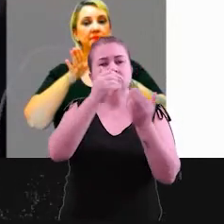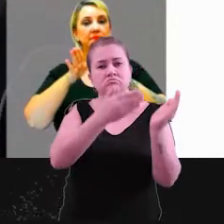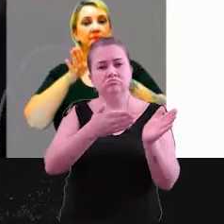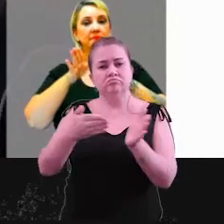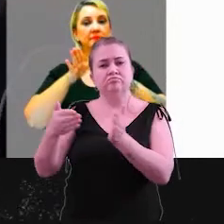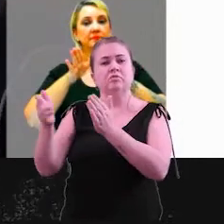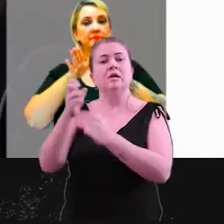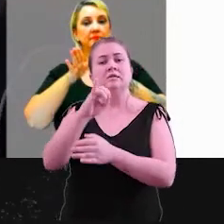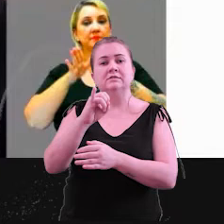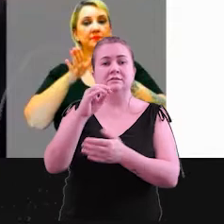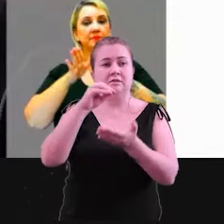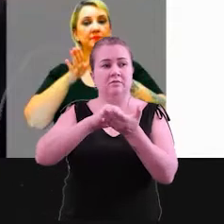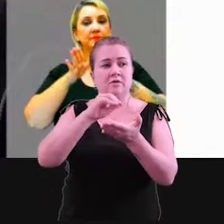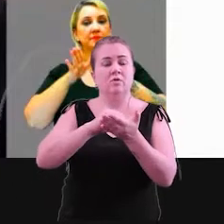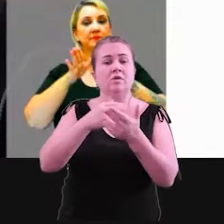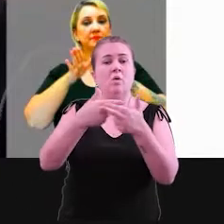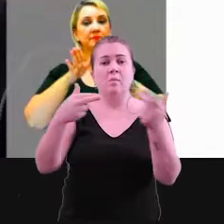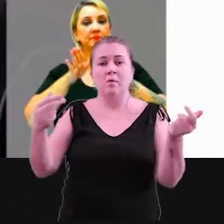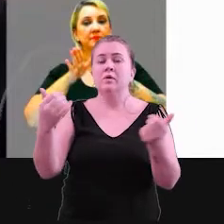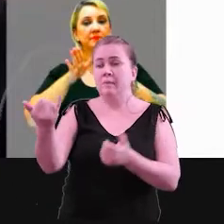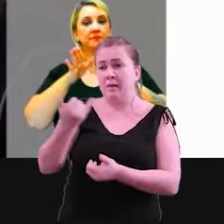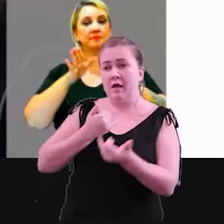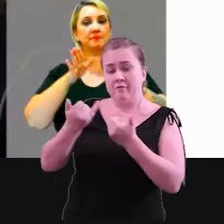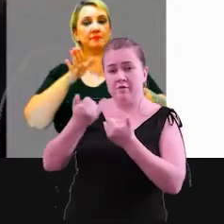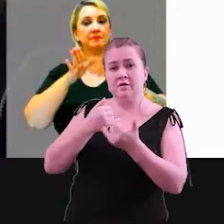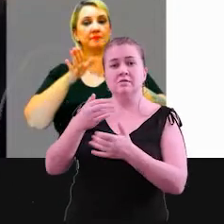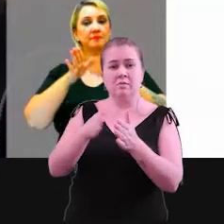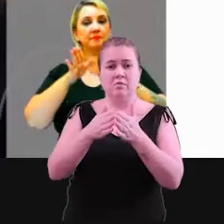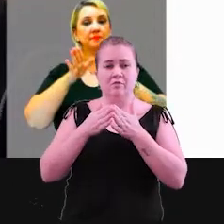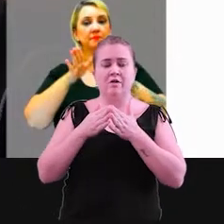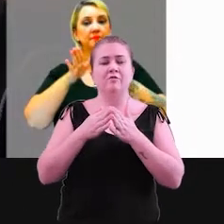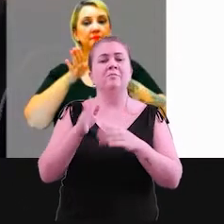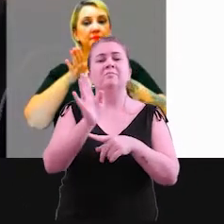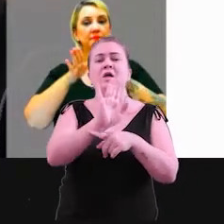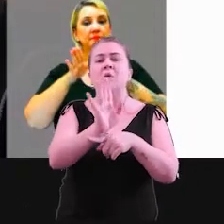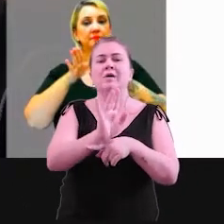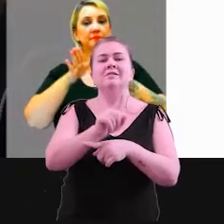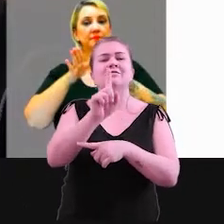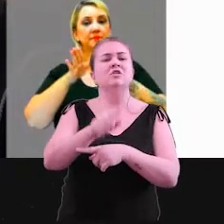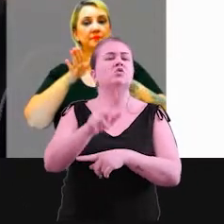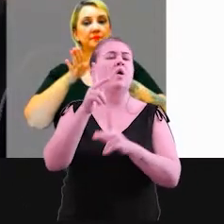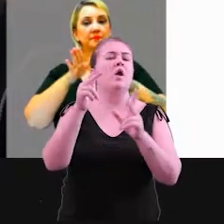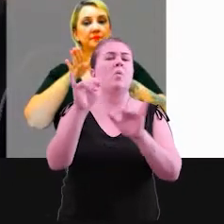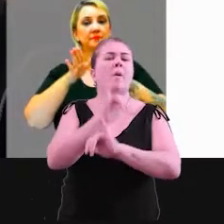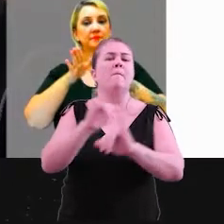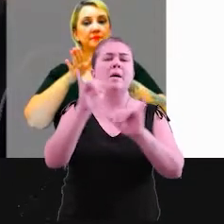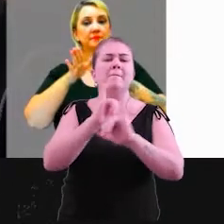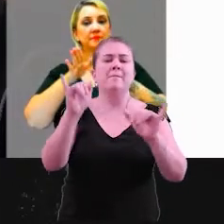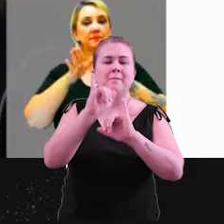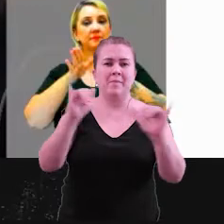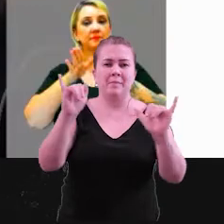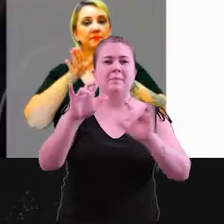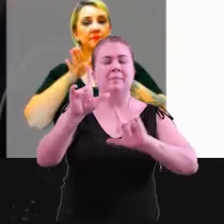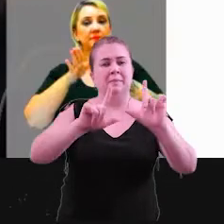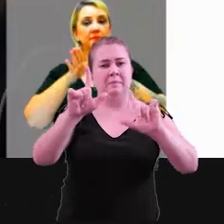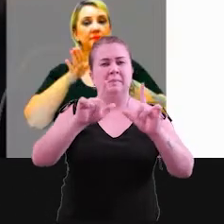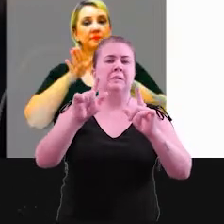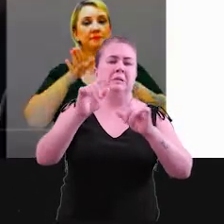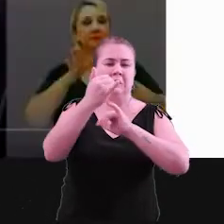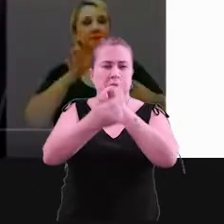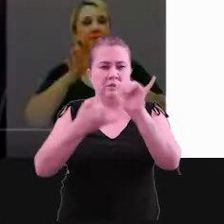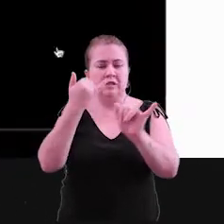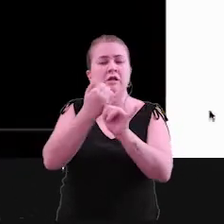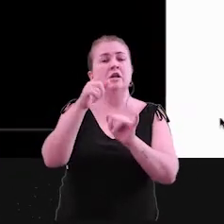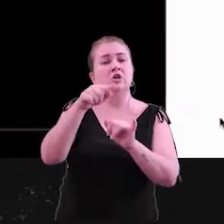vídeo é uma propaganda feita pelo movimento Web para Todos e fala um pouco sobre acessibilidade nos apps. Tem 30